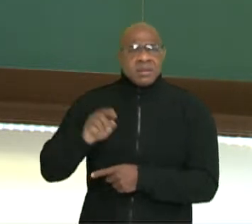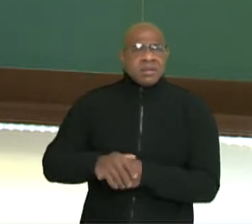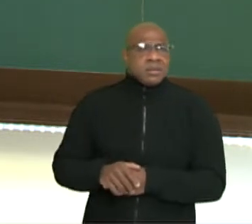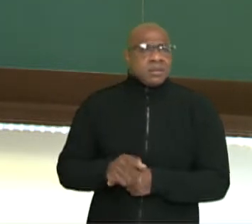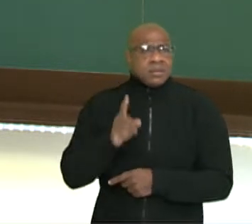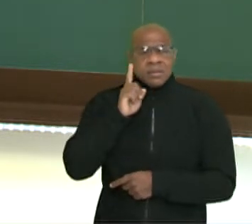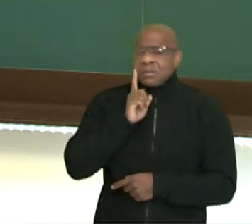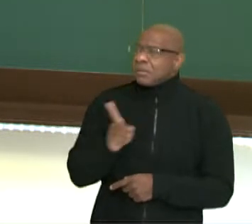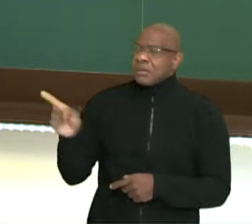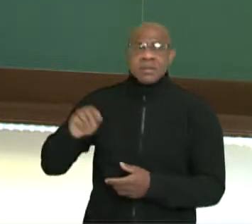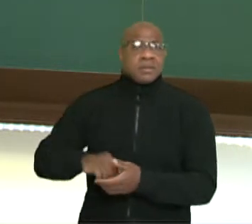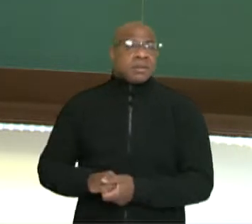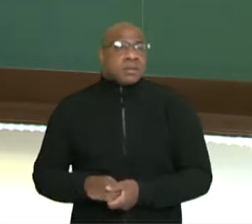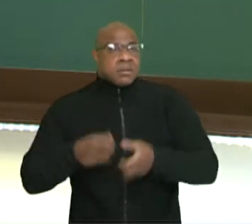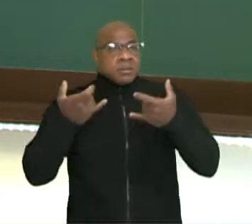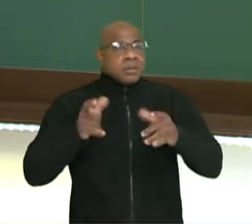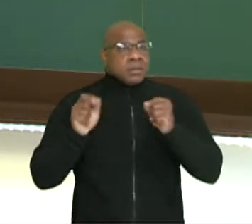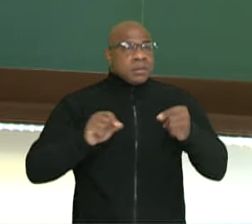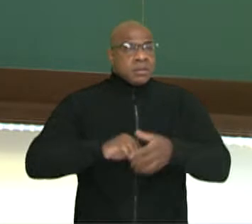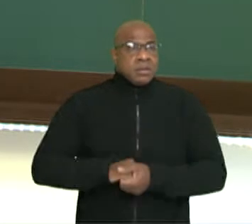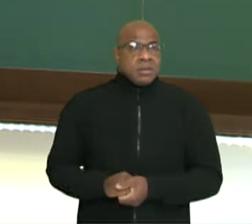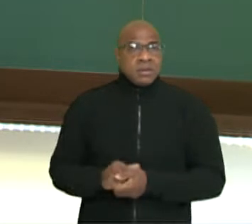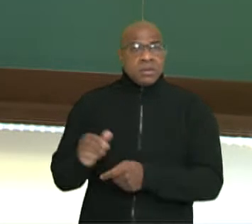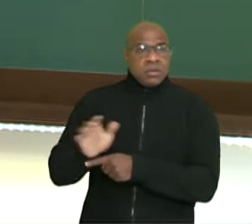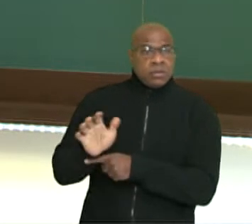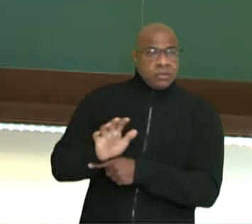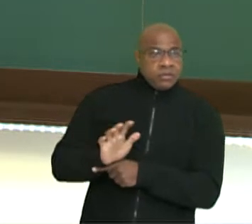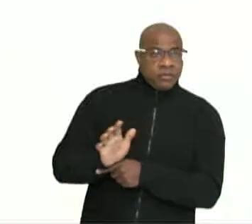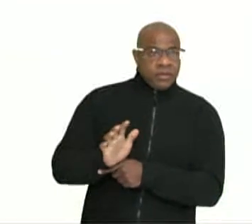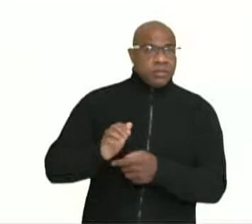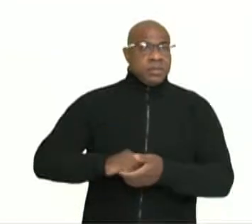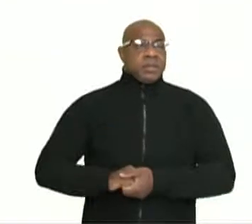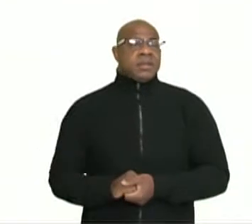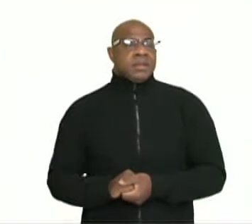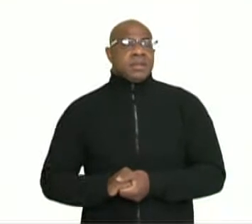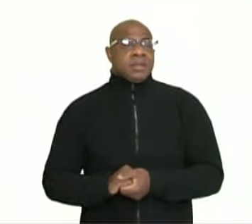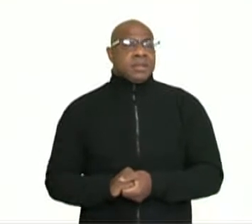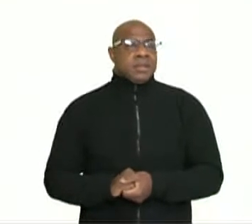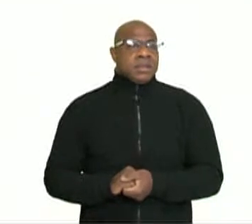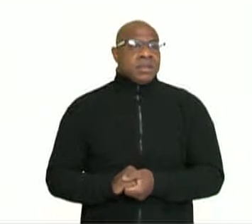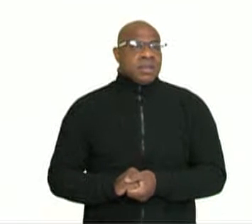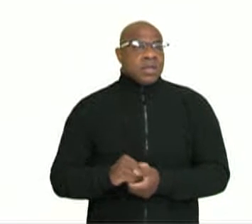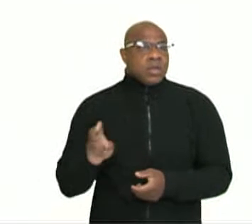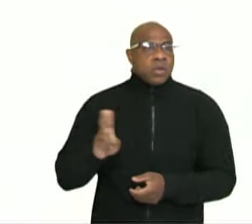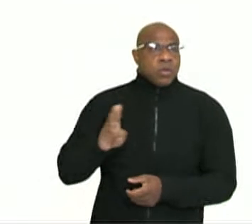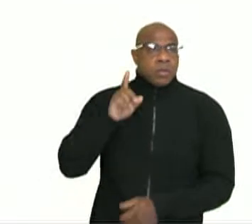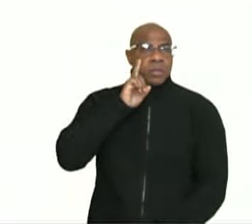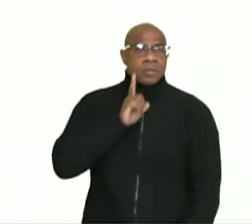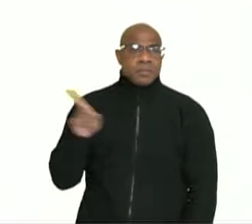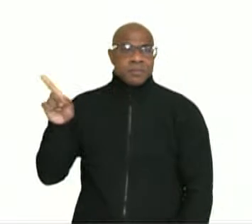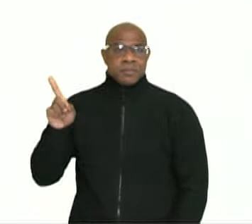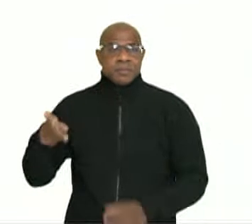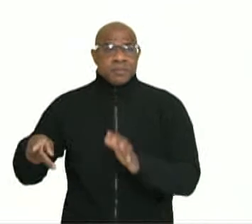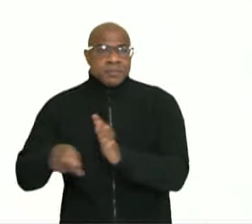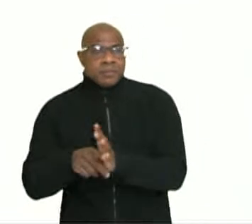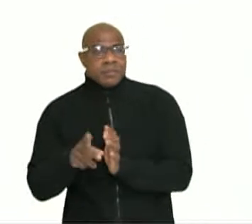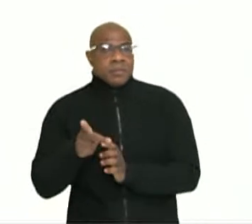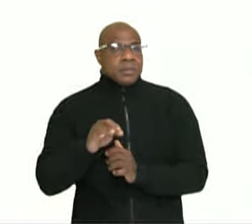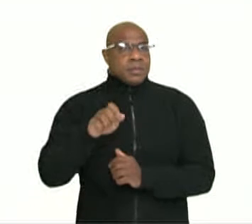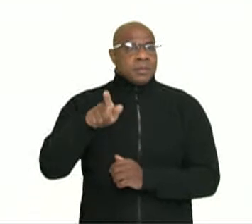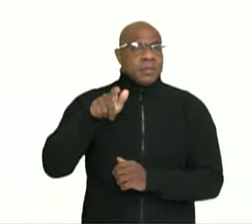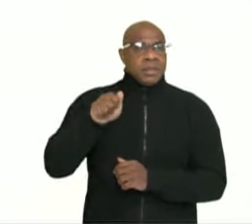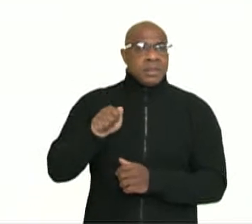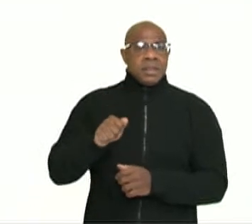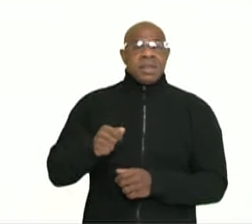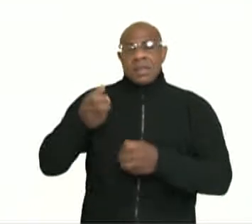legal, gente. Ele fala assim, ó, o filme Divertidamente, sucesso de público e crítica da Disney e da Pixar, conta a história de